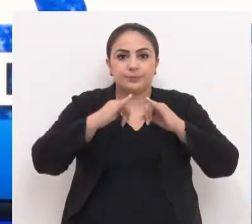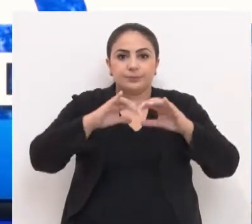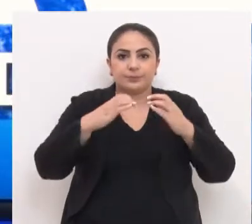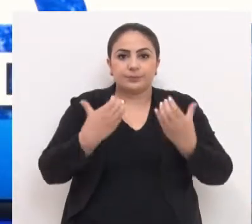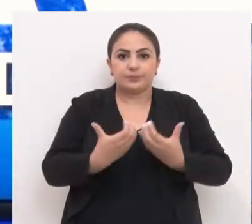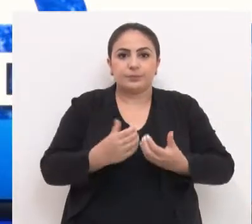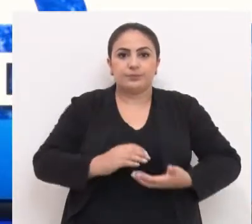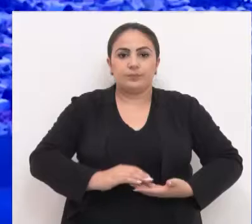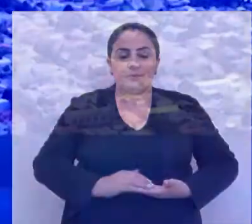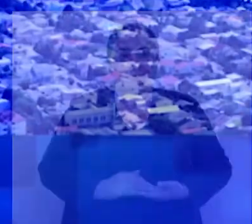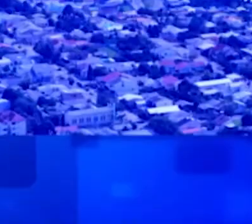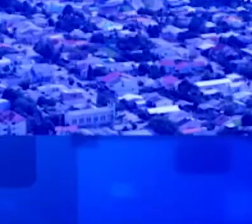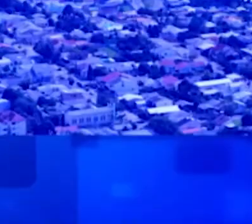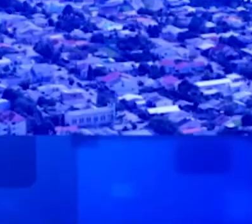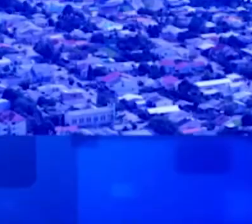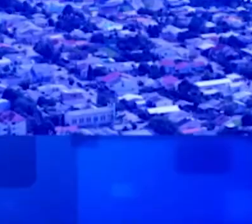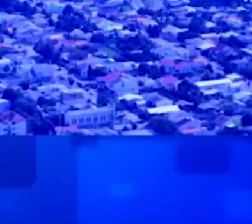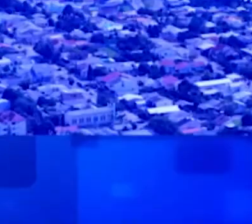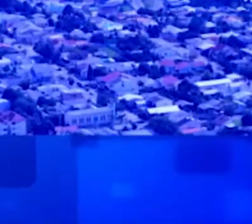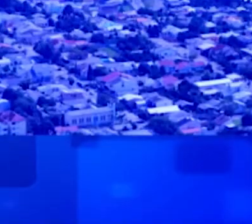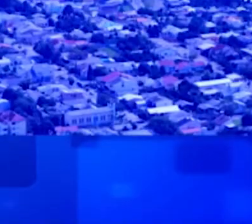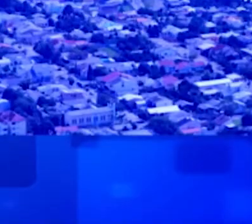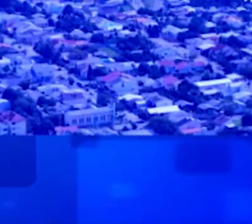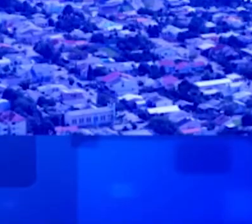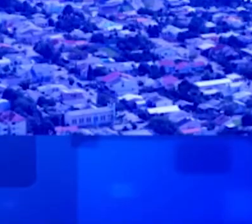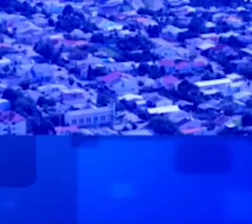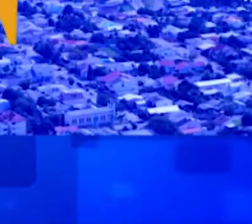da comunidade.